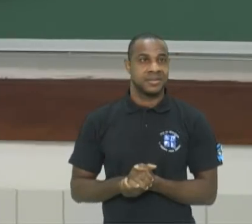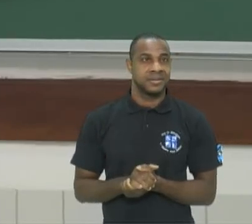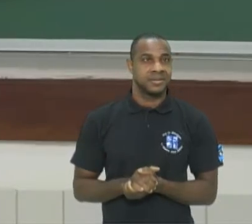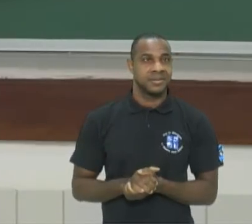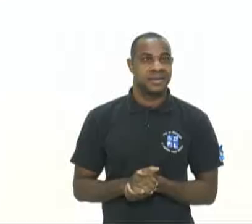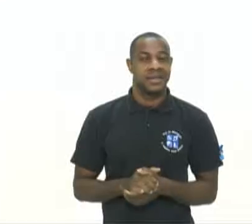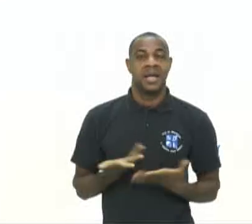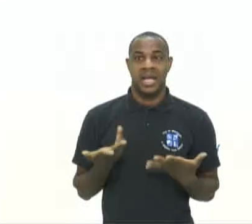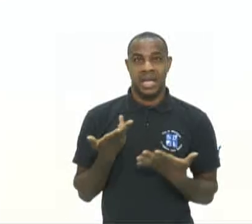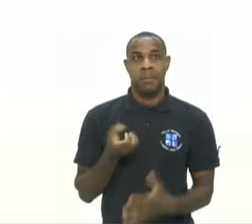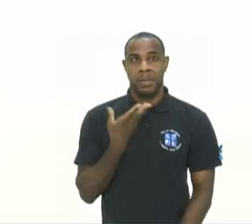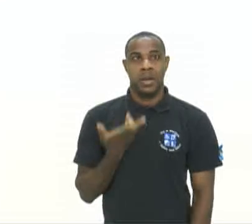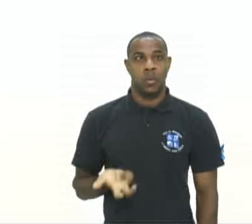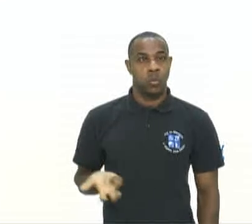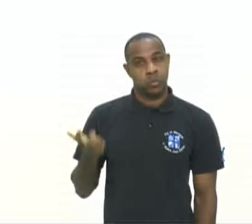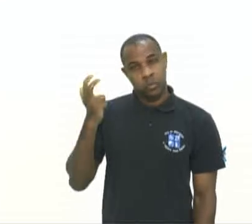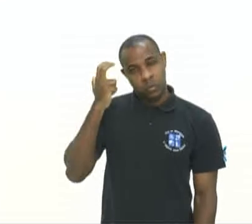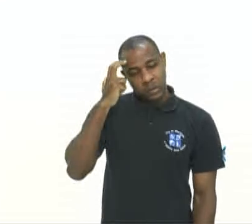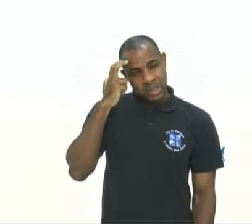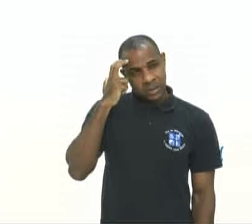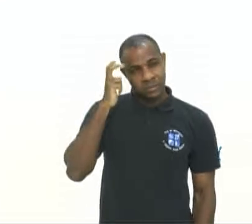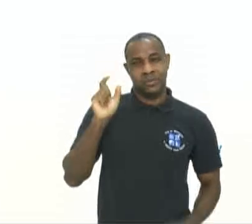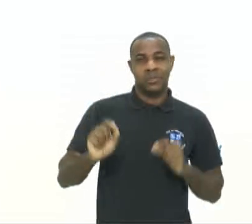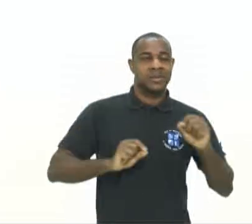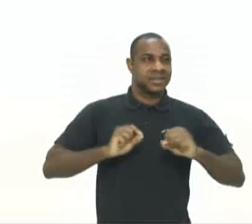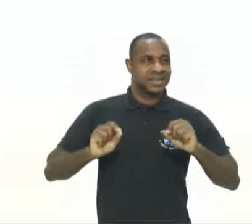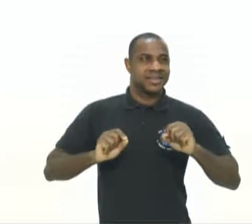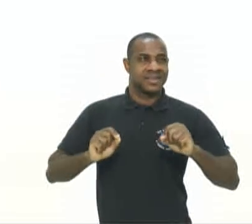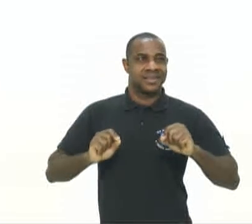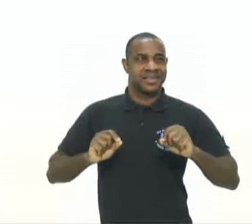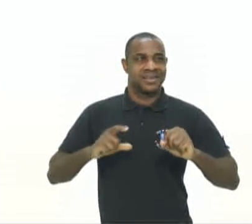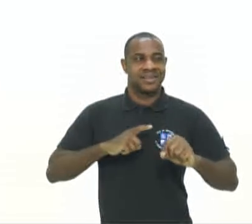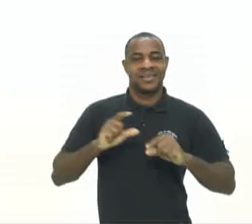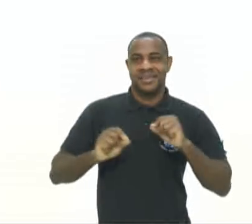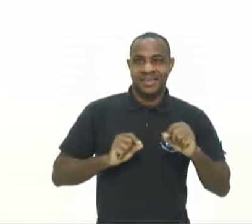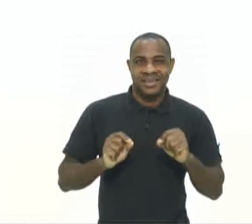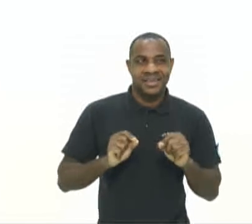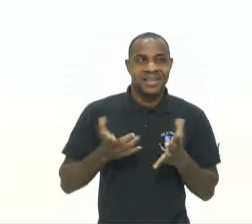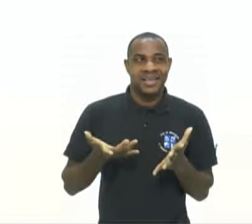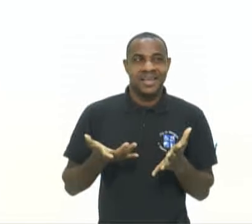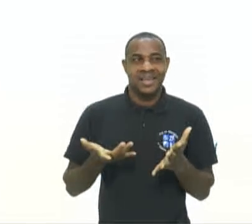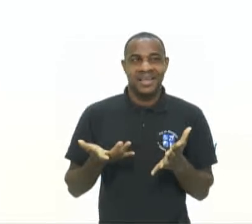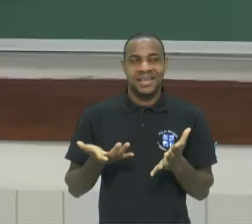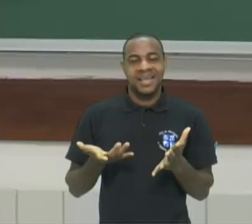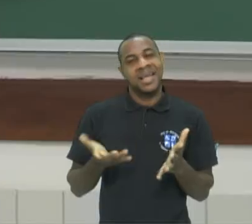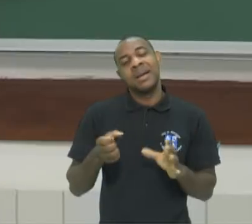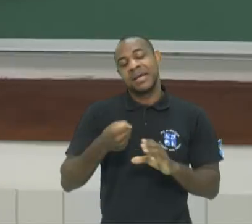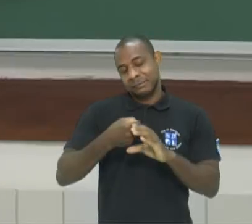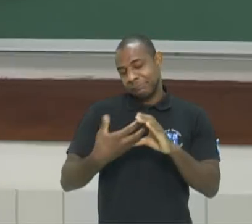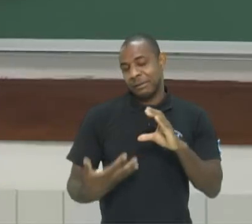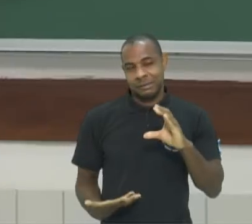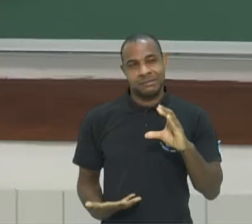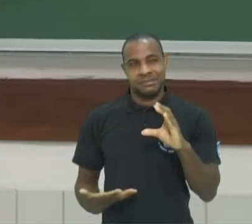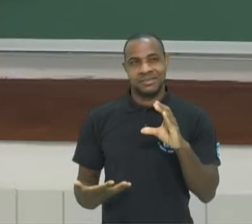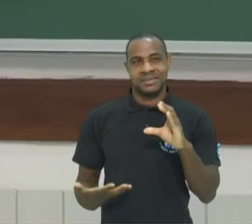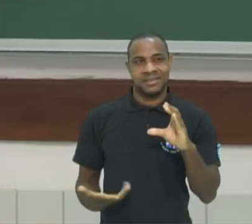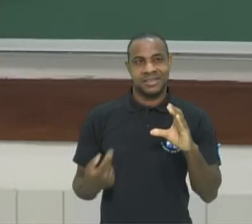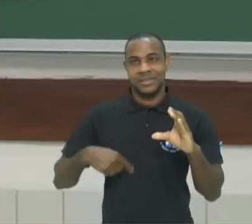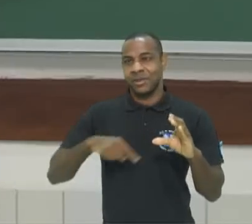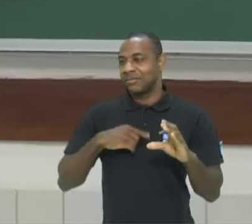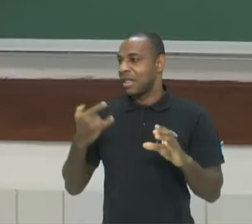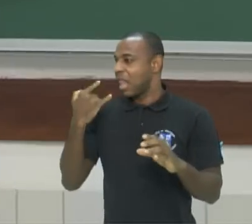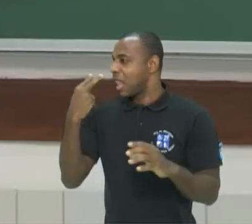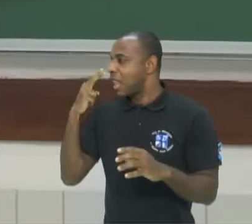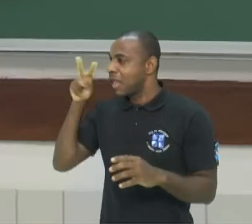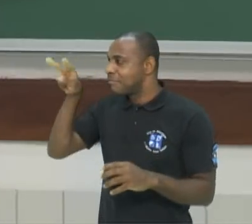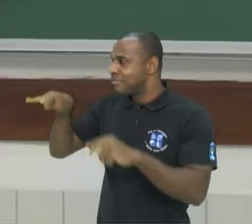bem cultural que é consumido por muitos. Então, essa é uma característica ali que achei importante colocar para vocês.